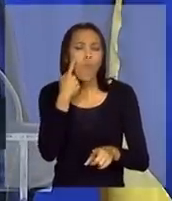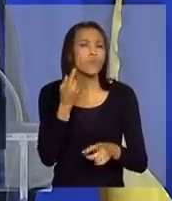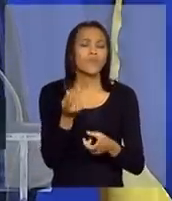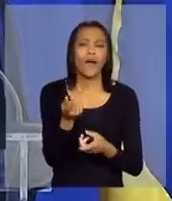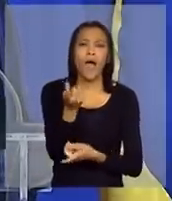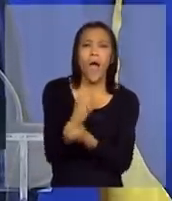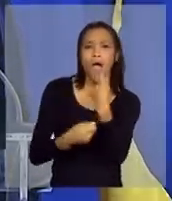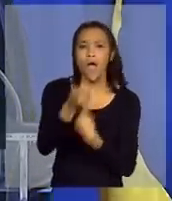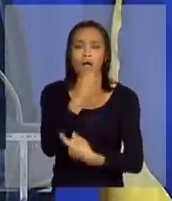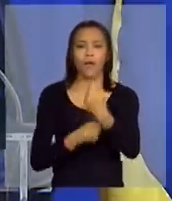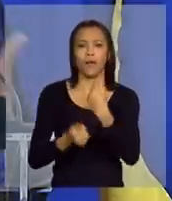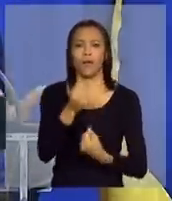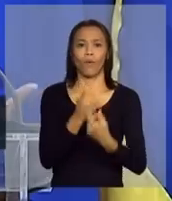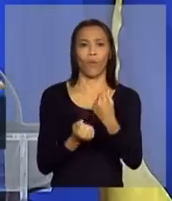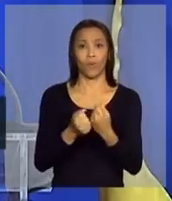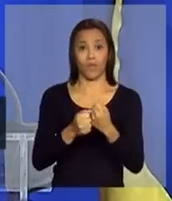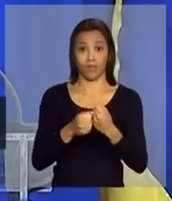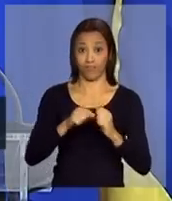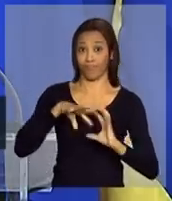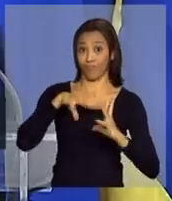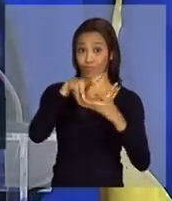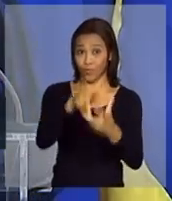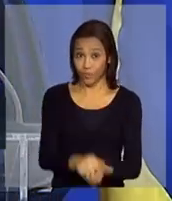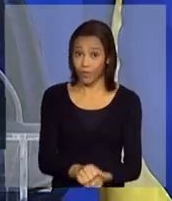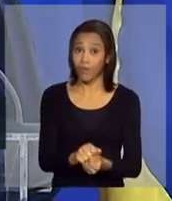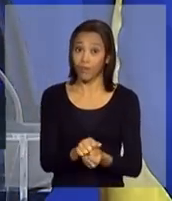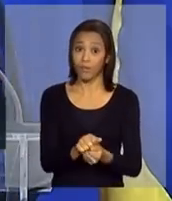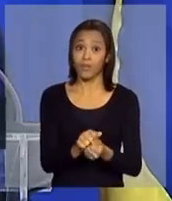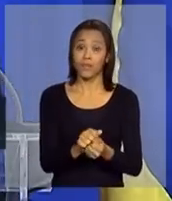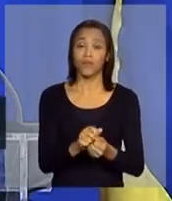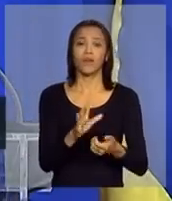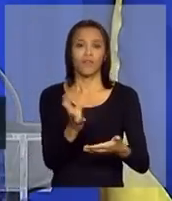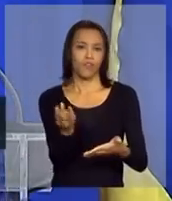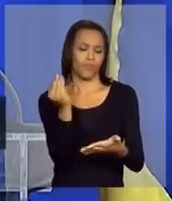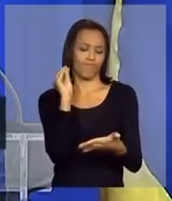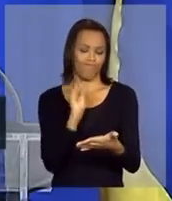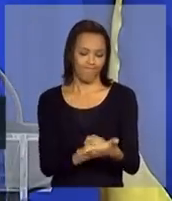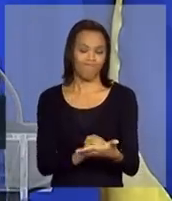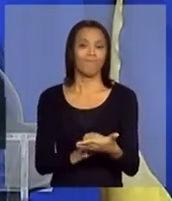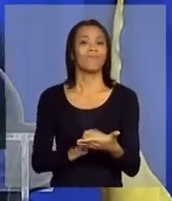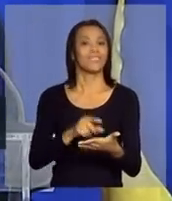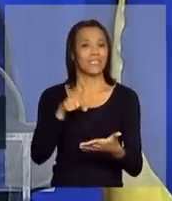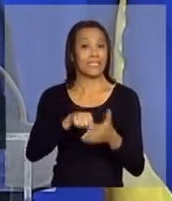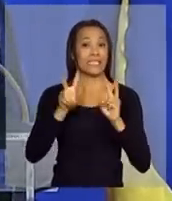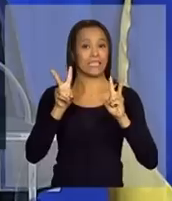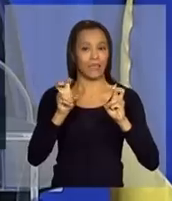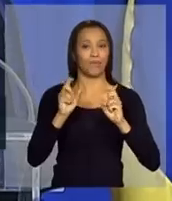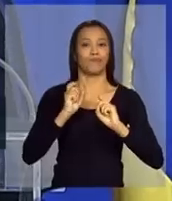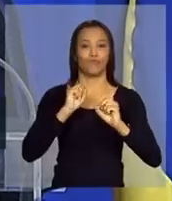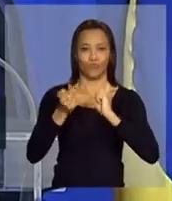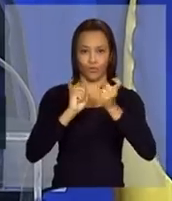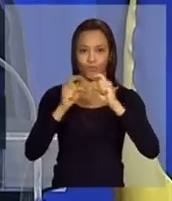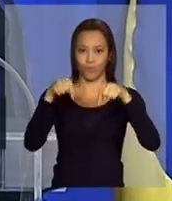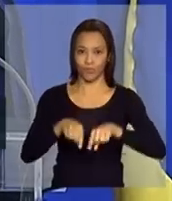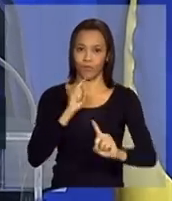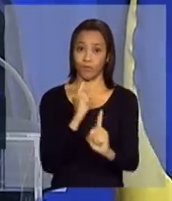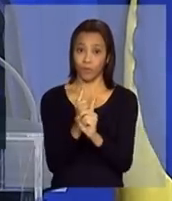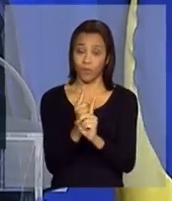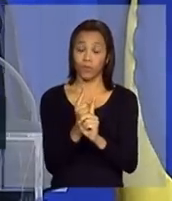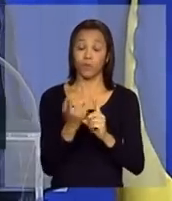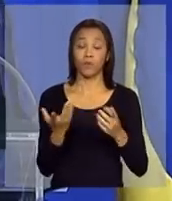internacional ocuparam uma parte da nossa agenda. O fato é